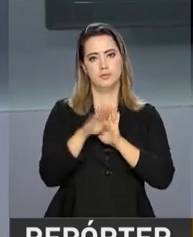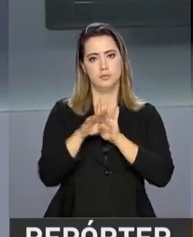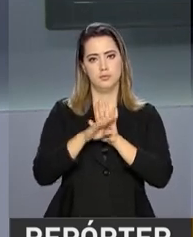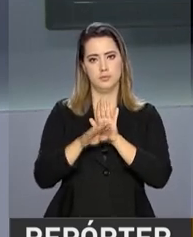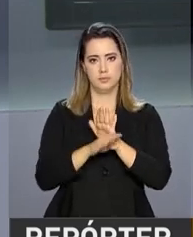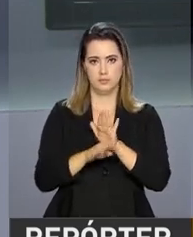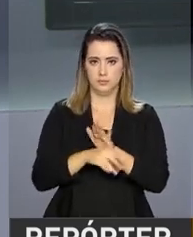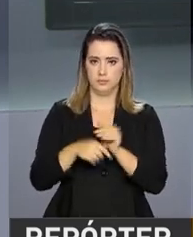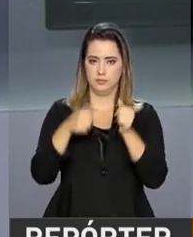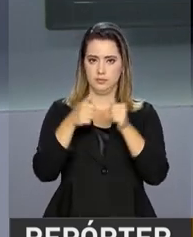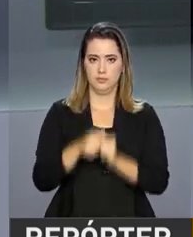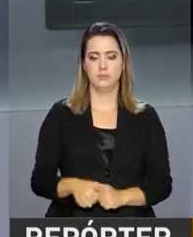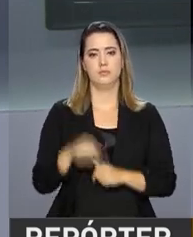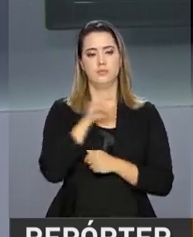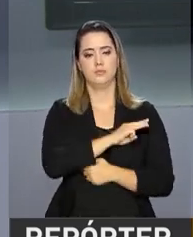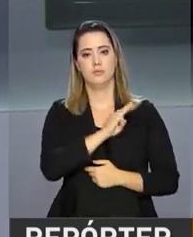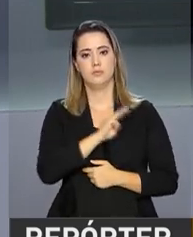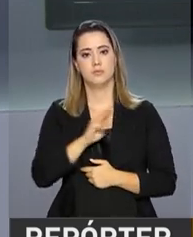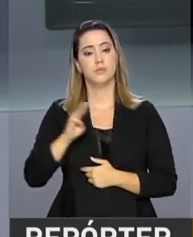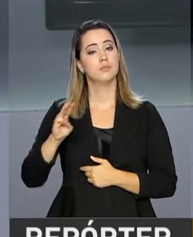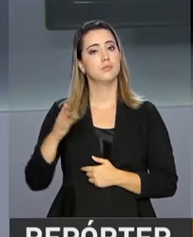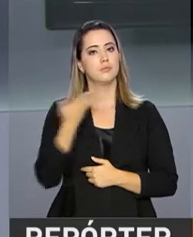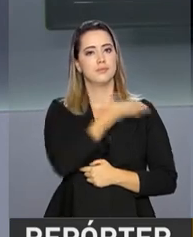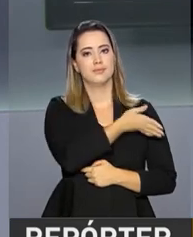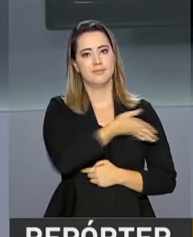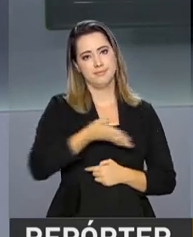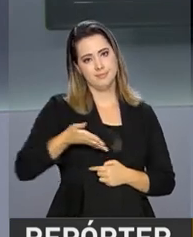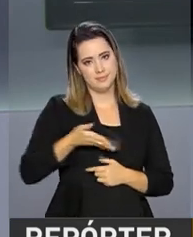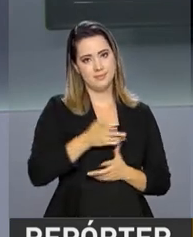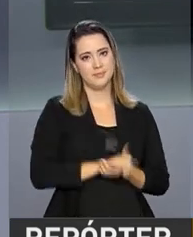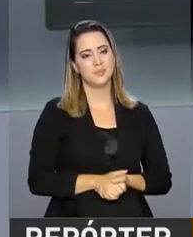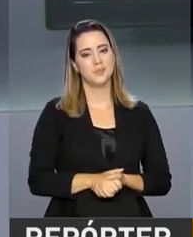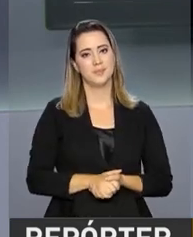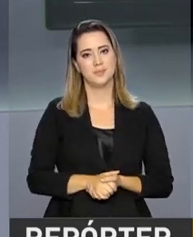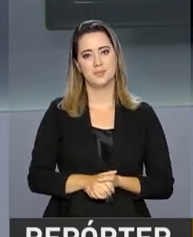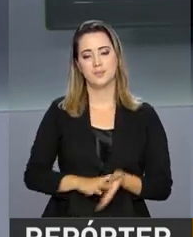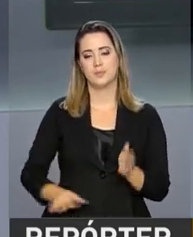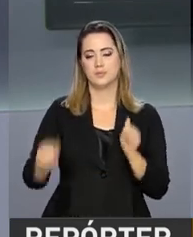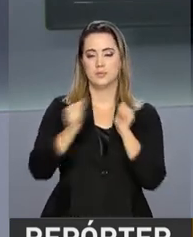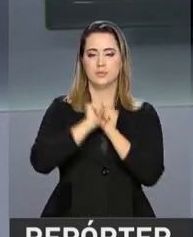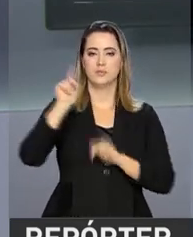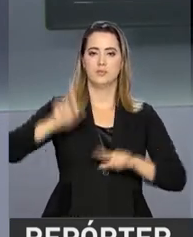no YouTube e toda a programação também está na página da NBR na internet.